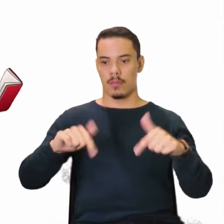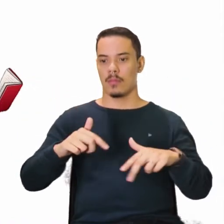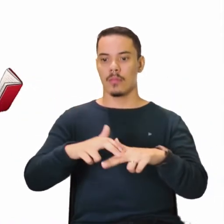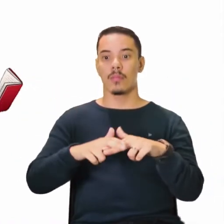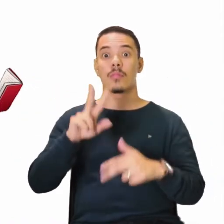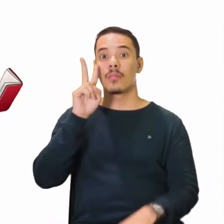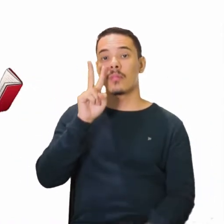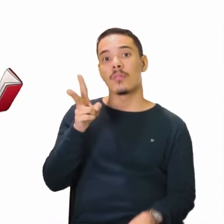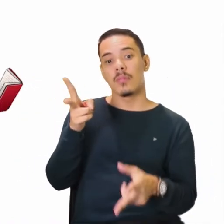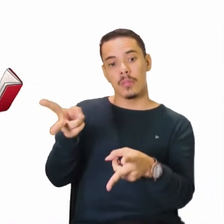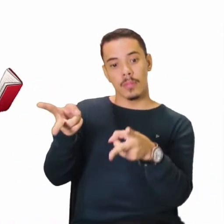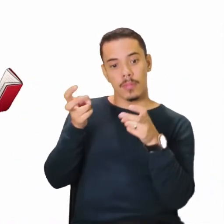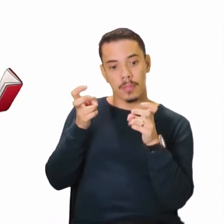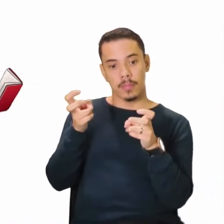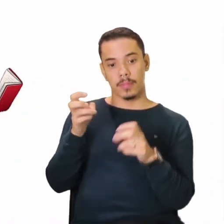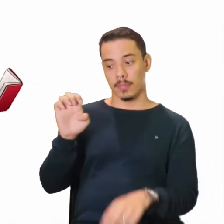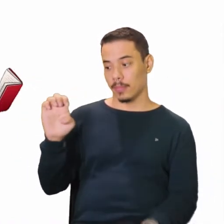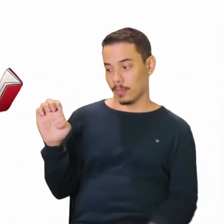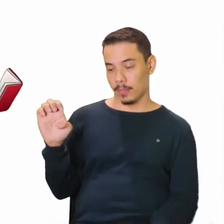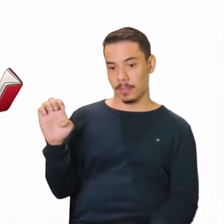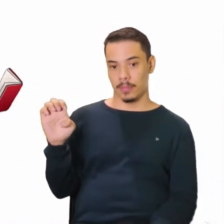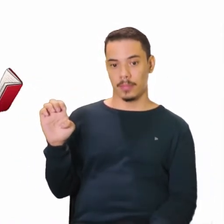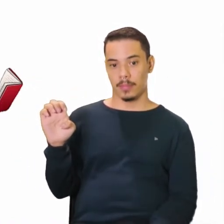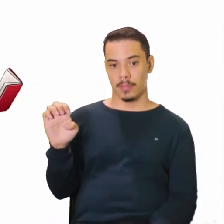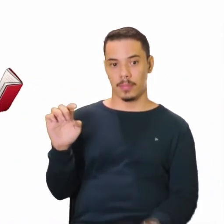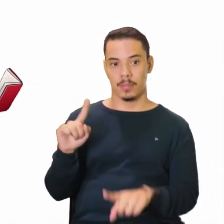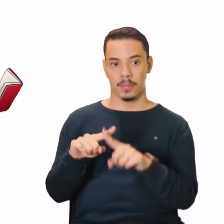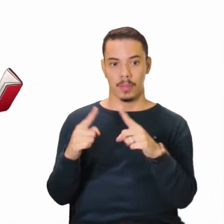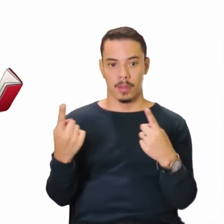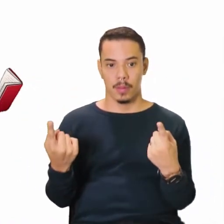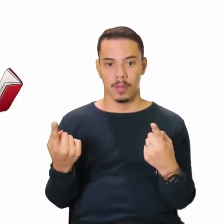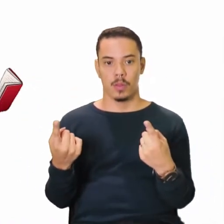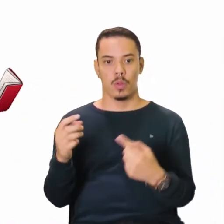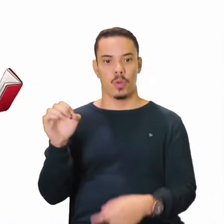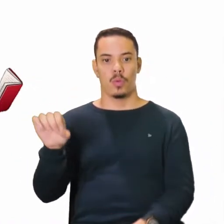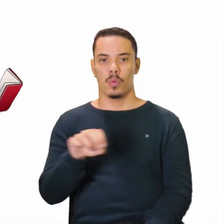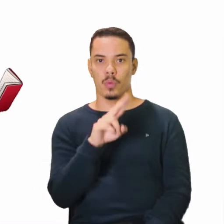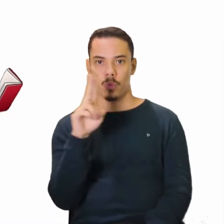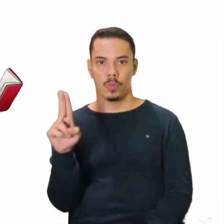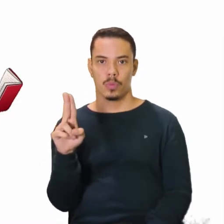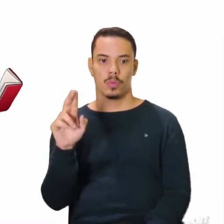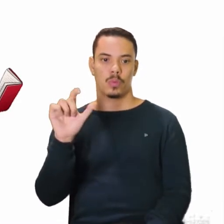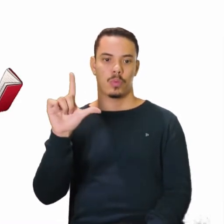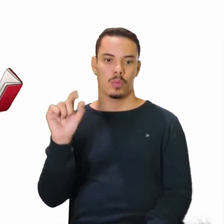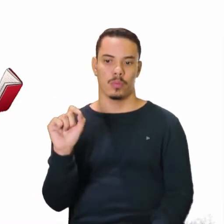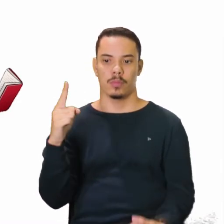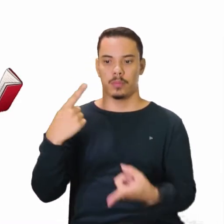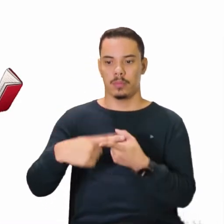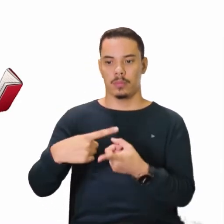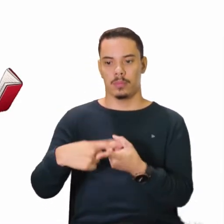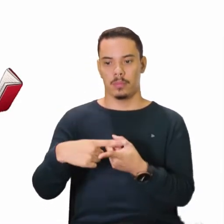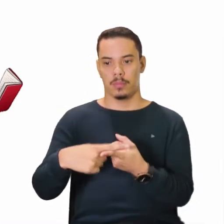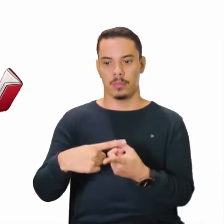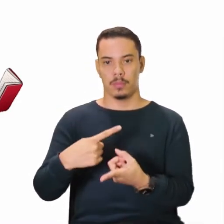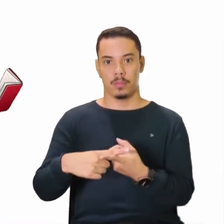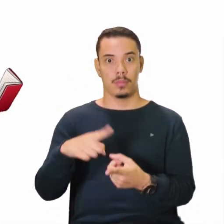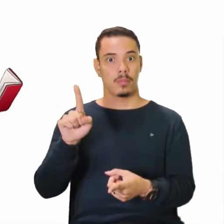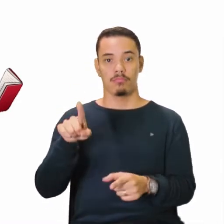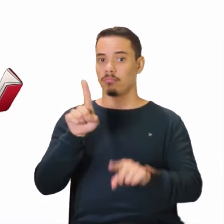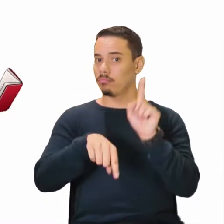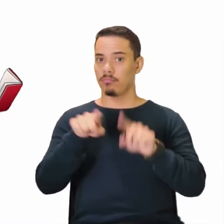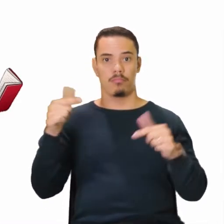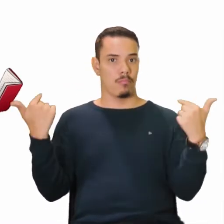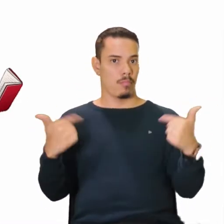aqui as conjunções no meio. E, mas, ou, logo e porquê. Elas são